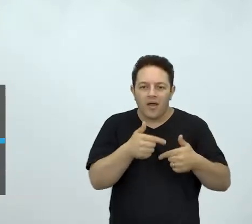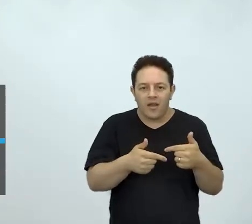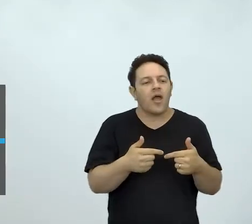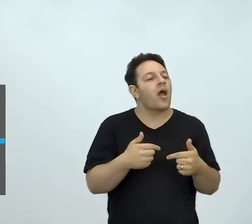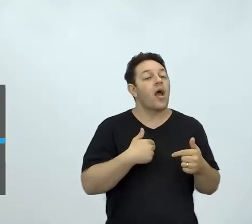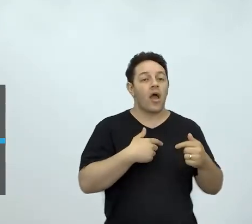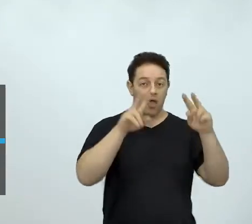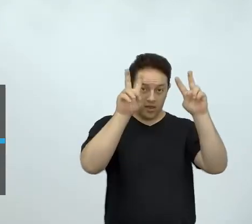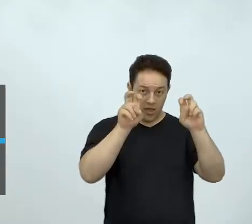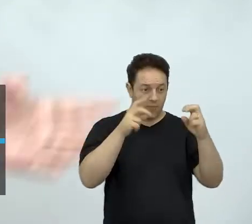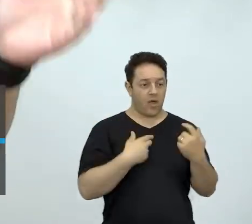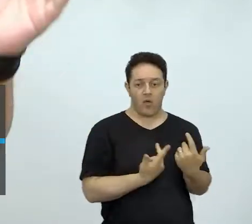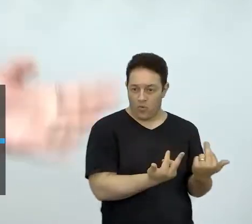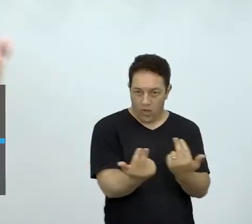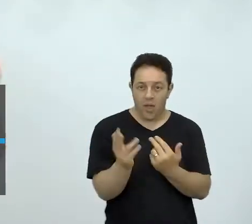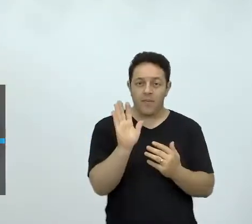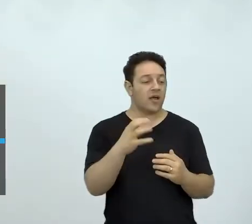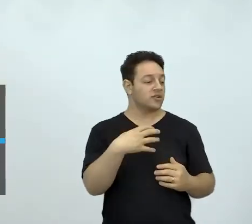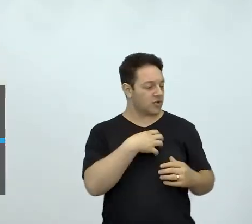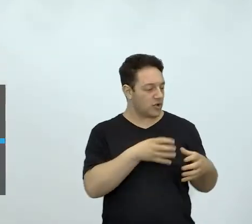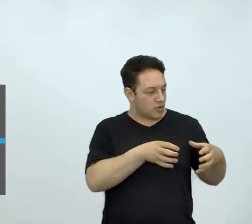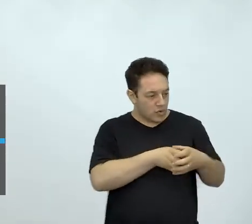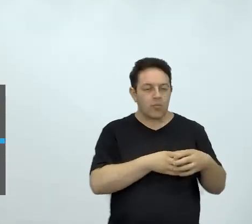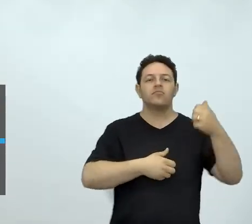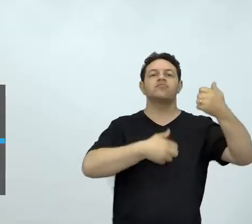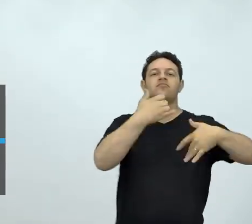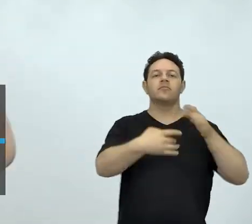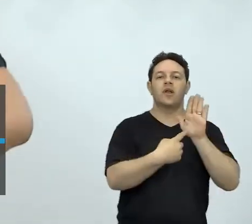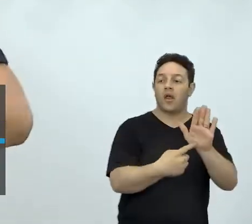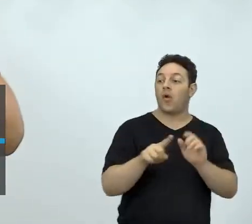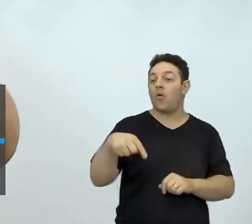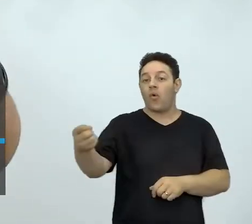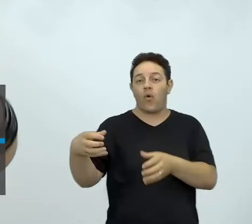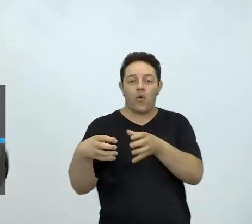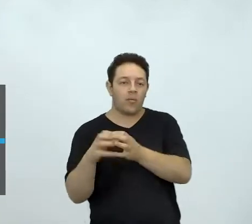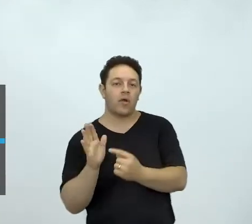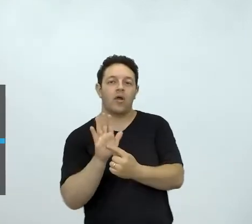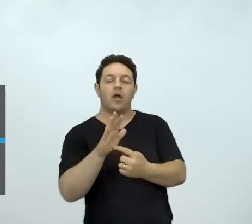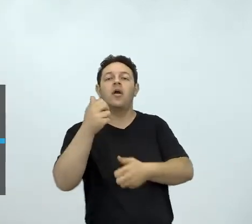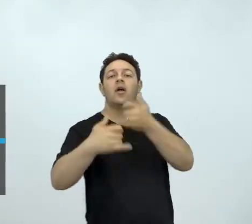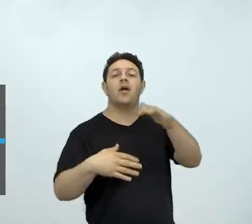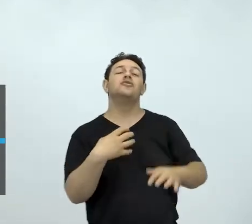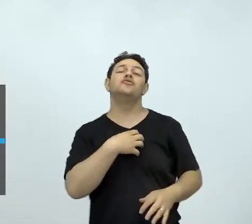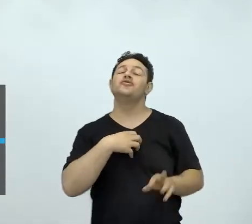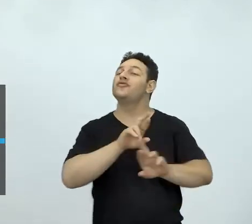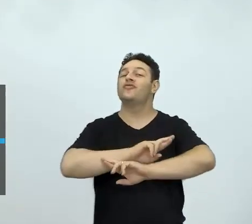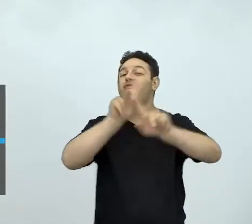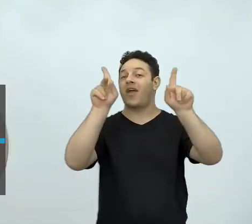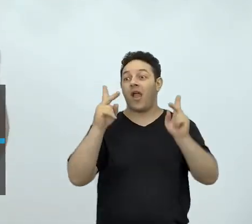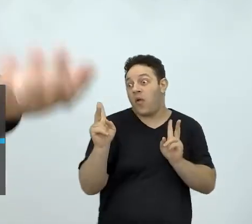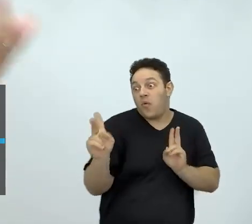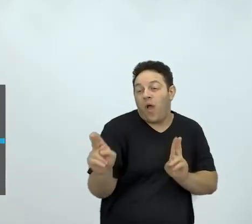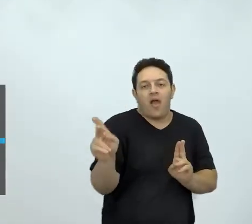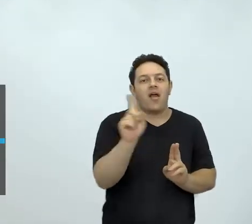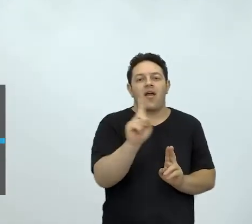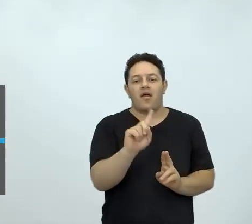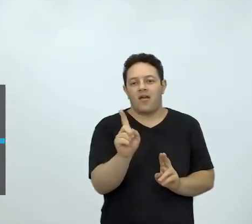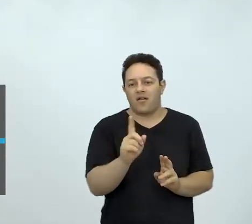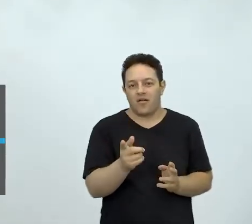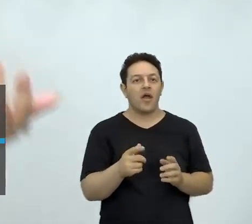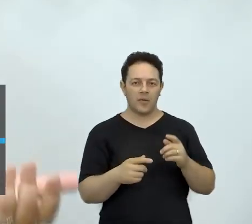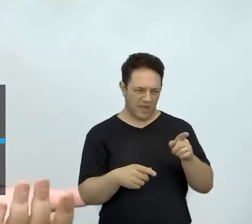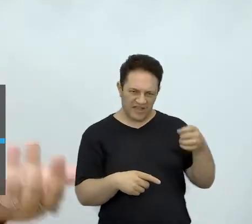mesma tarefa. Cada um de vocês vai apresentar um trabalho completamente diferente do outro ou com elementos diferentes. Isso faz com que o trabalho esteja mais certo do